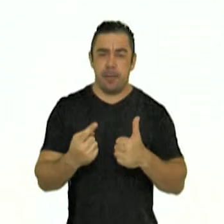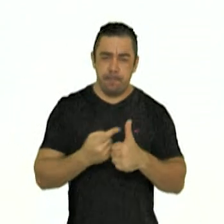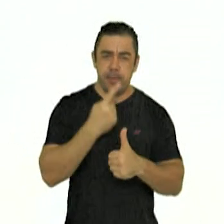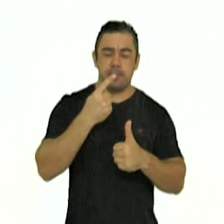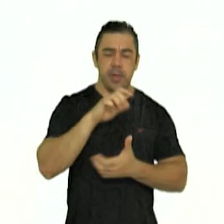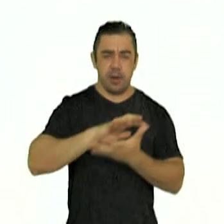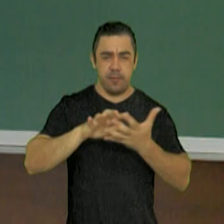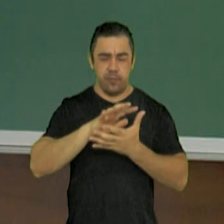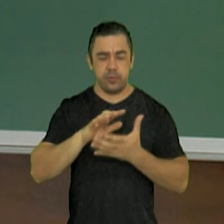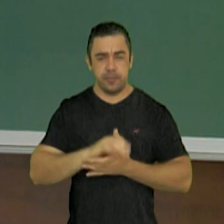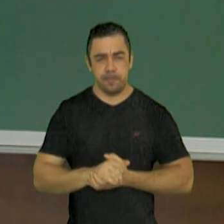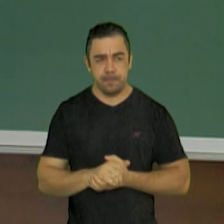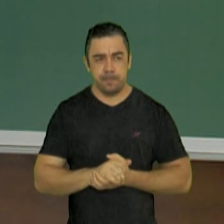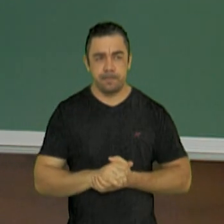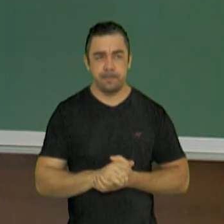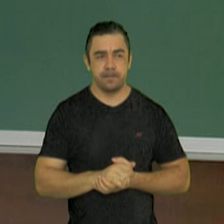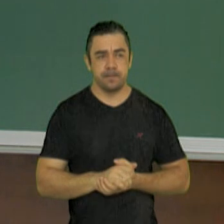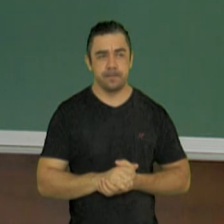Revolução Industrial.